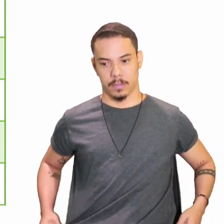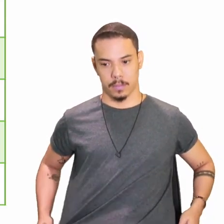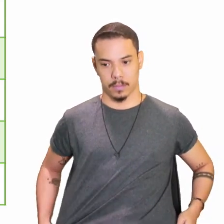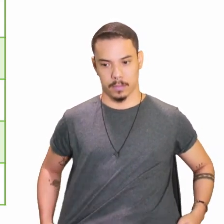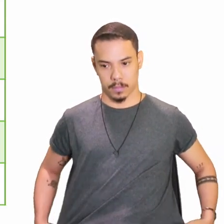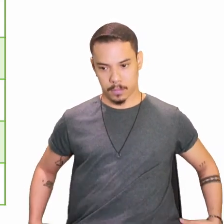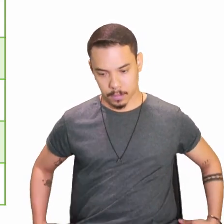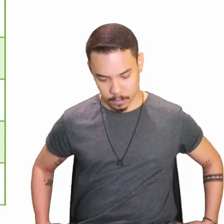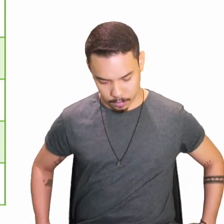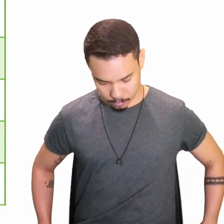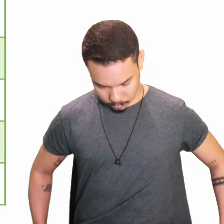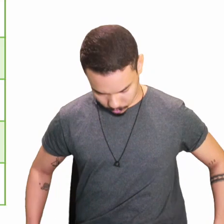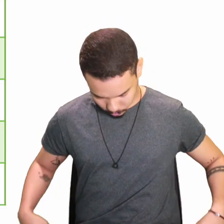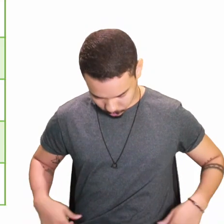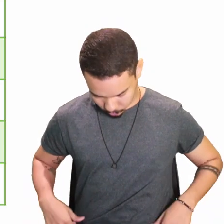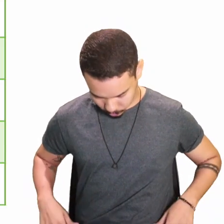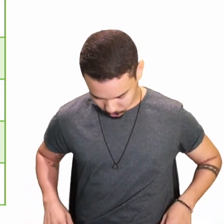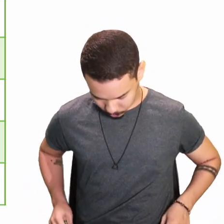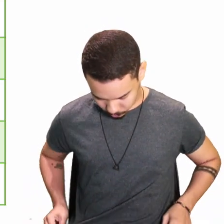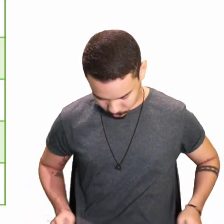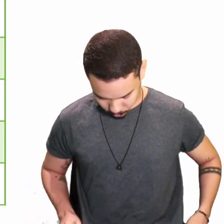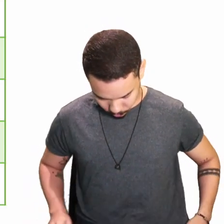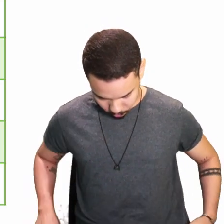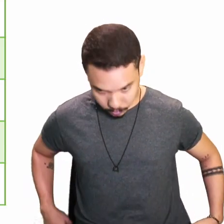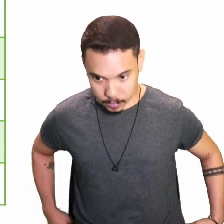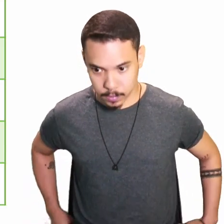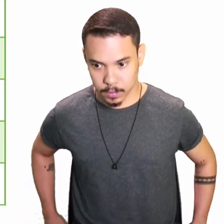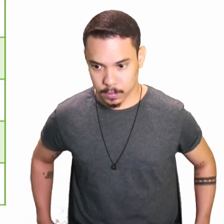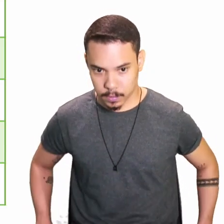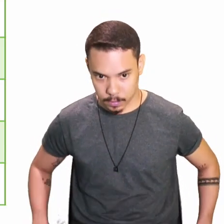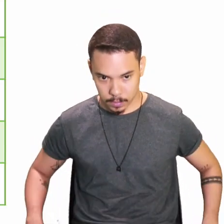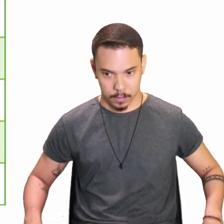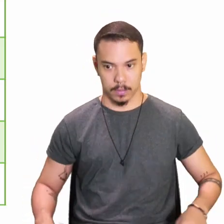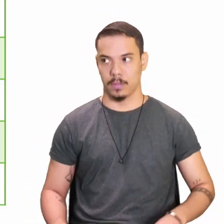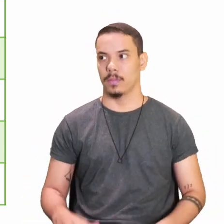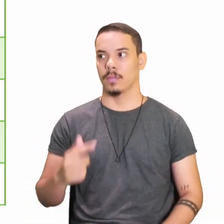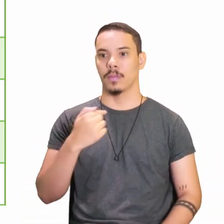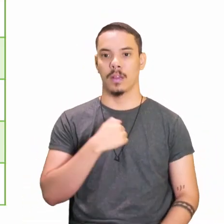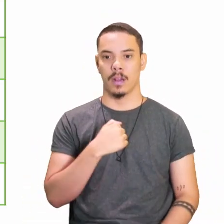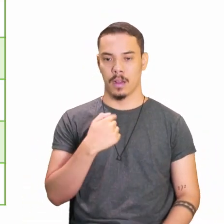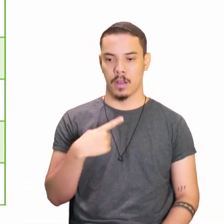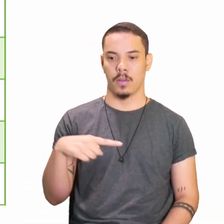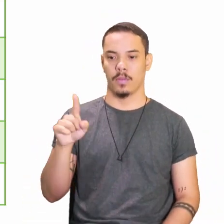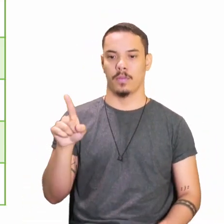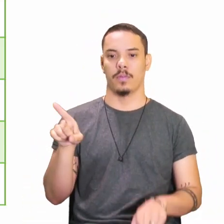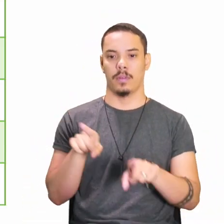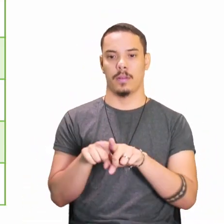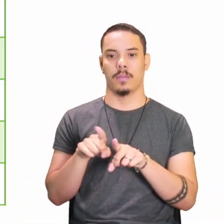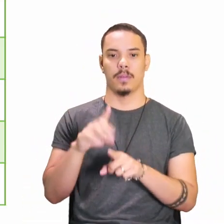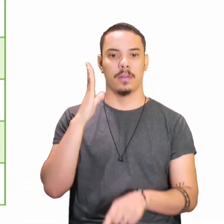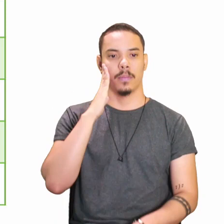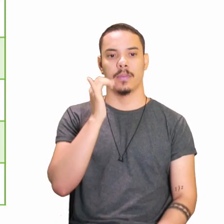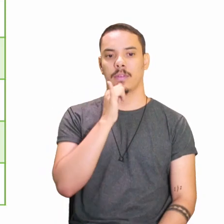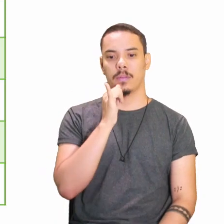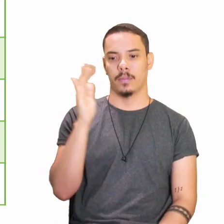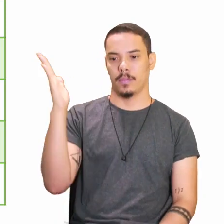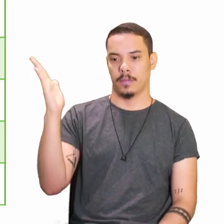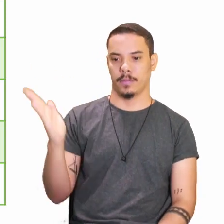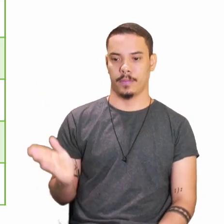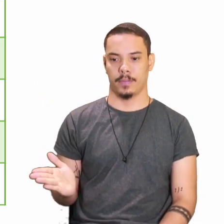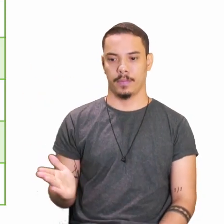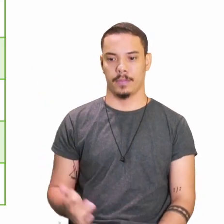não pretérito perfeito do indicativo eu fui tu fosse ele foi nós fomos